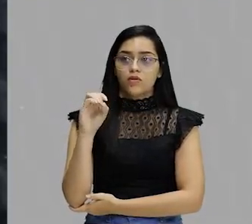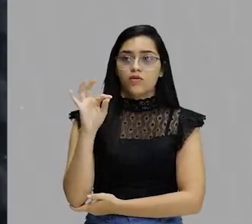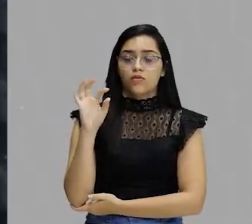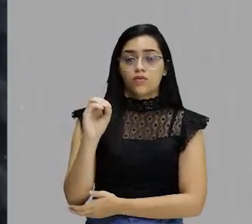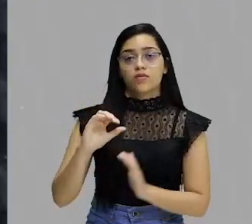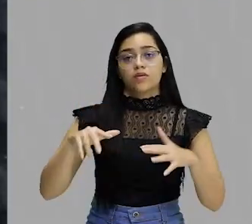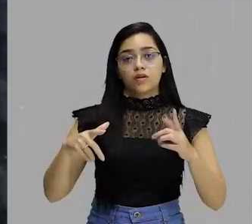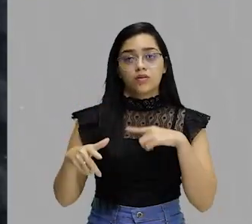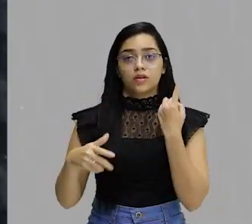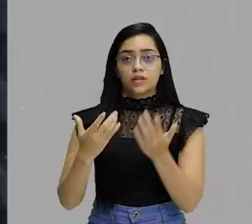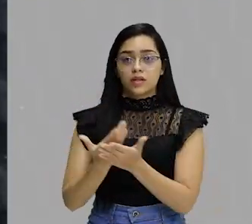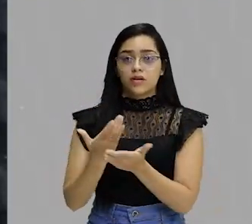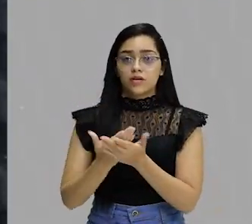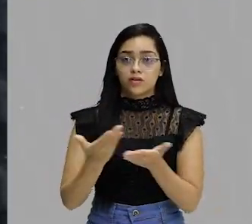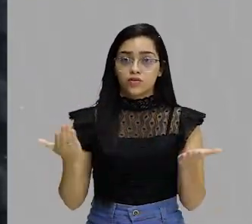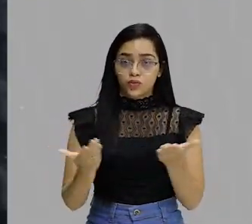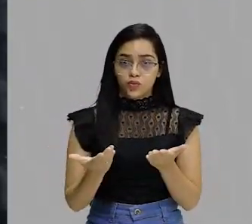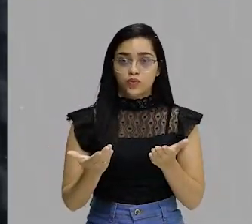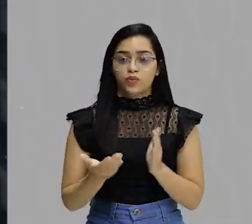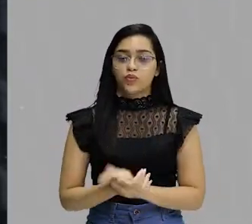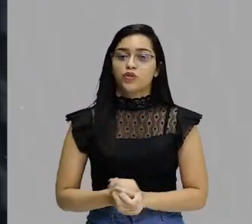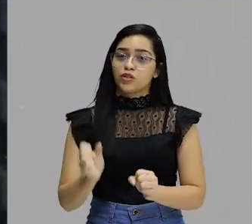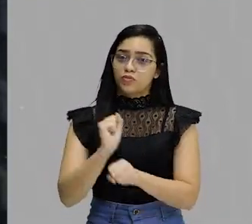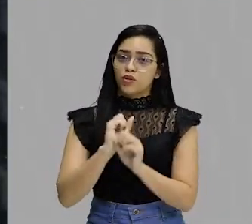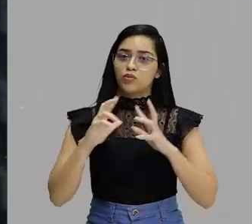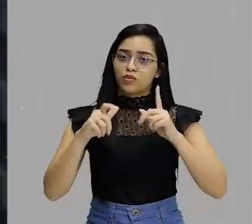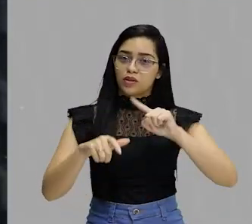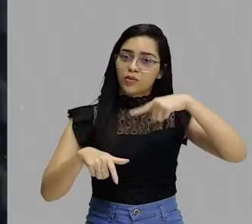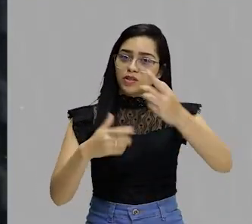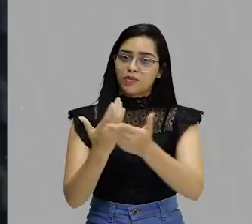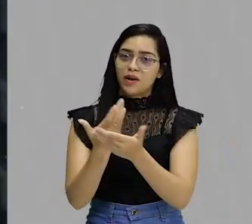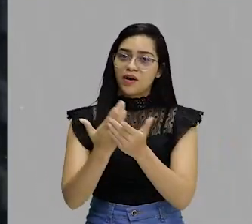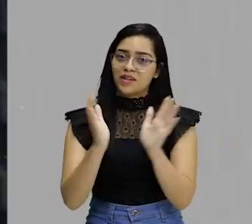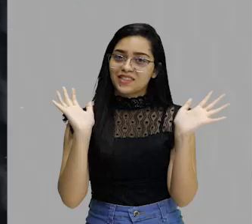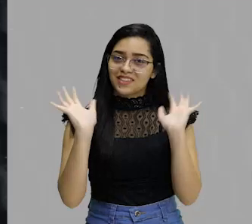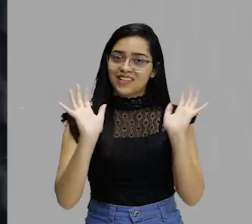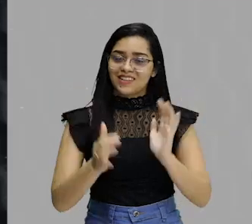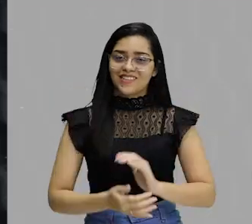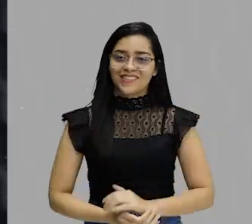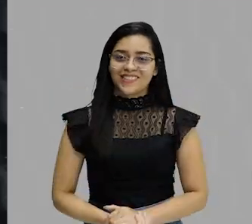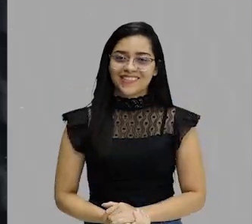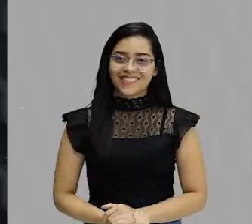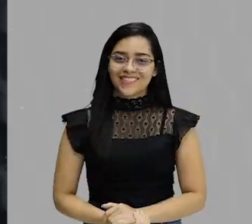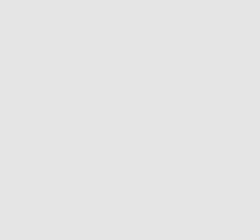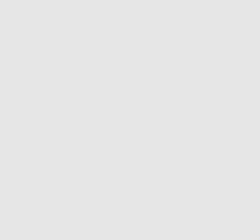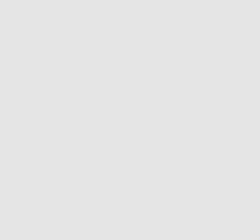pessoal? E essa foi nossa aula de gimnospermas. Aguardo todos na próxima. Até mais. Tchau, tchau.